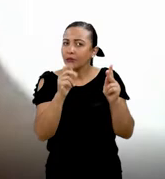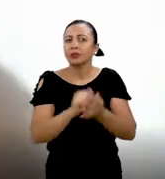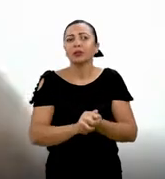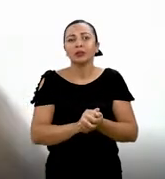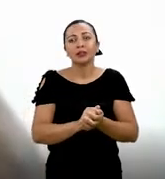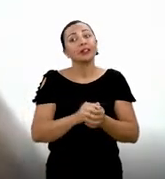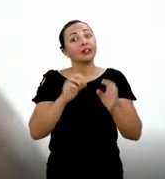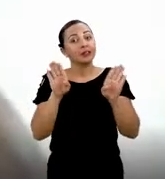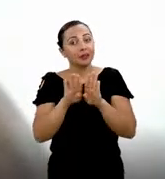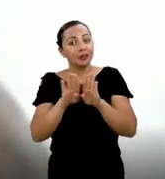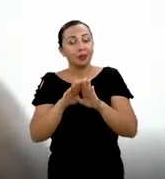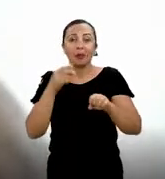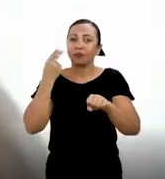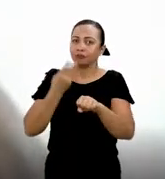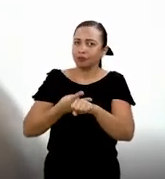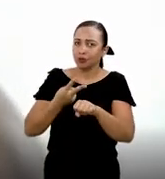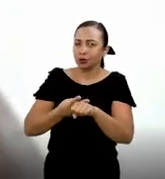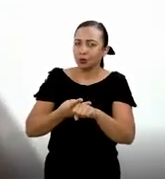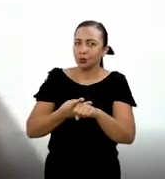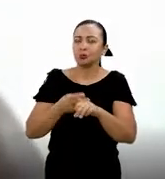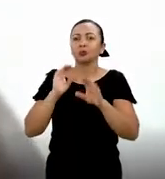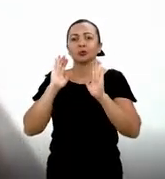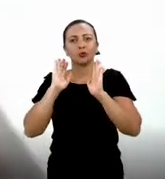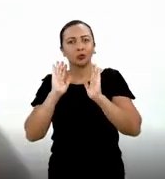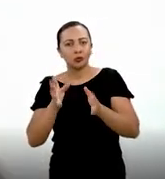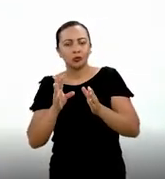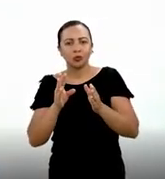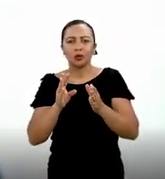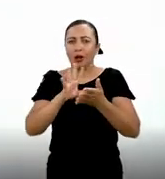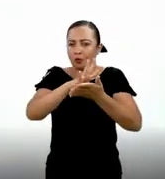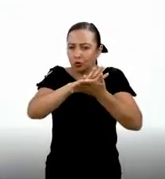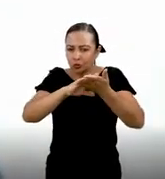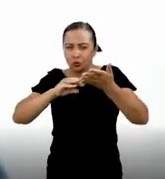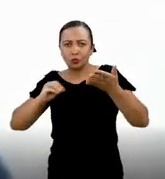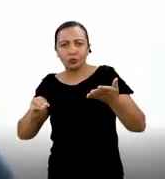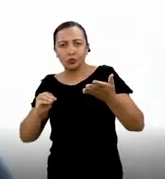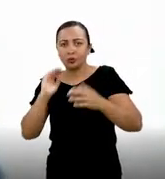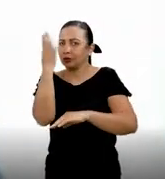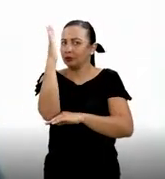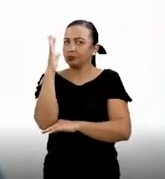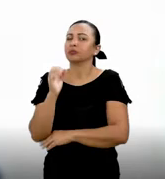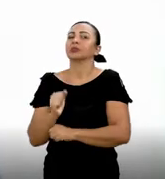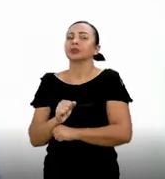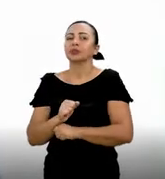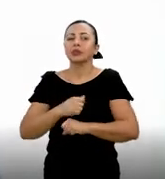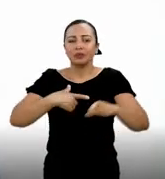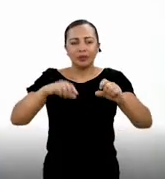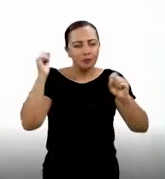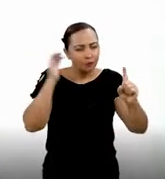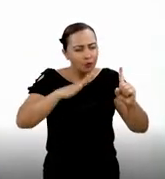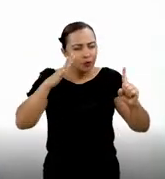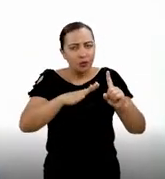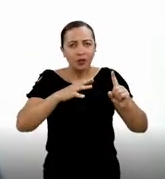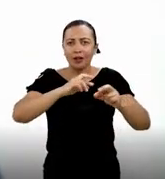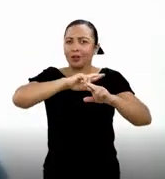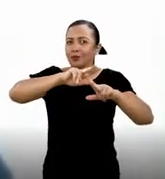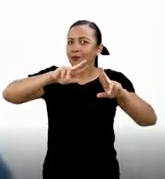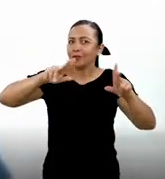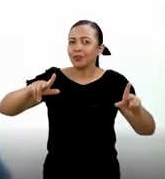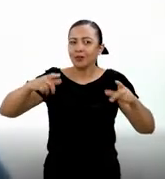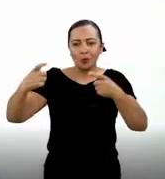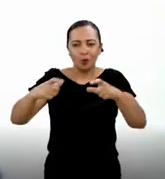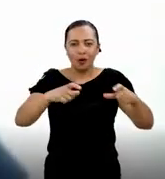in vitro o o extrato do barbatimão agia indiferente as frases do Verme